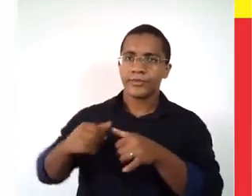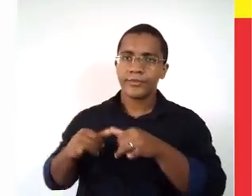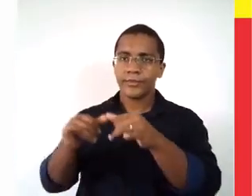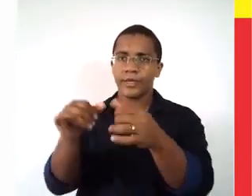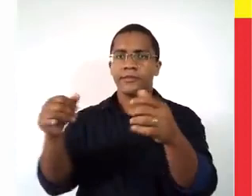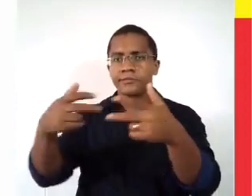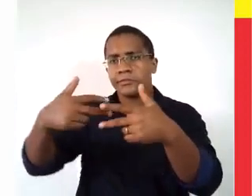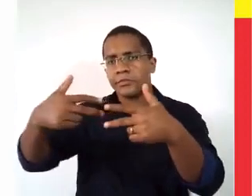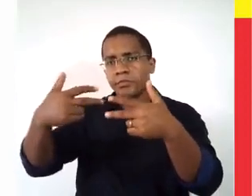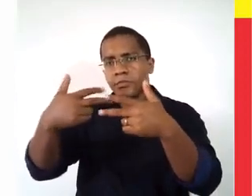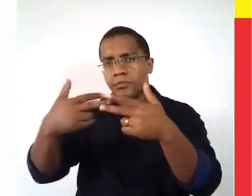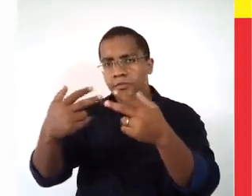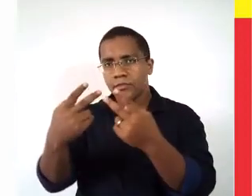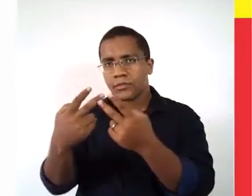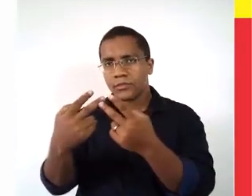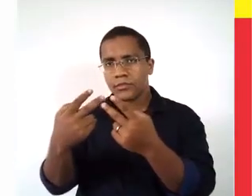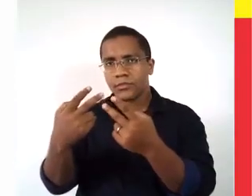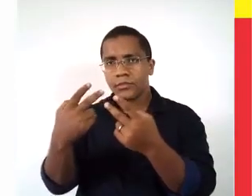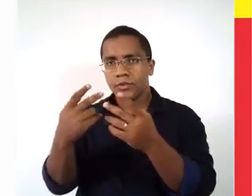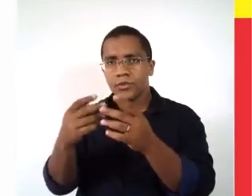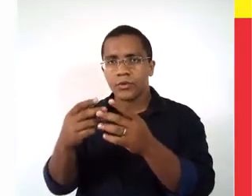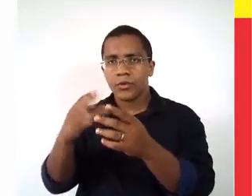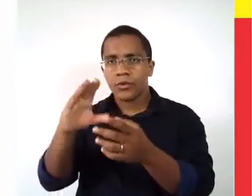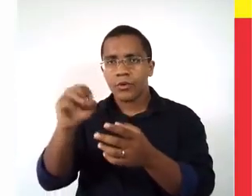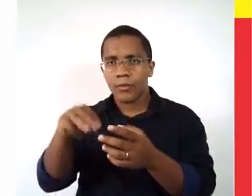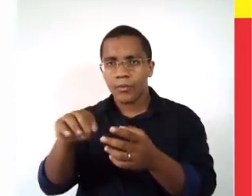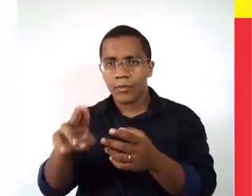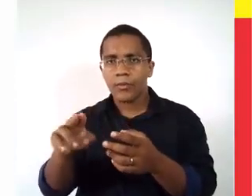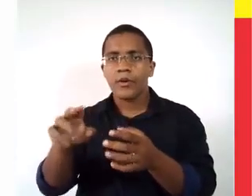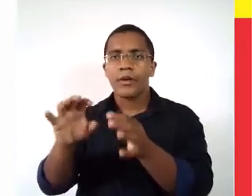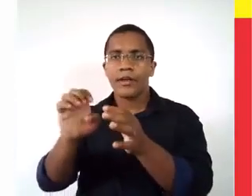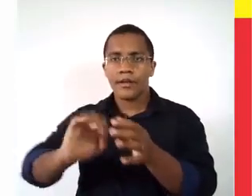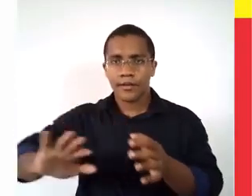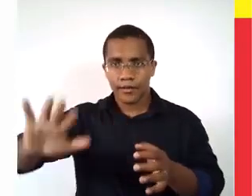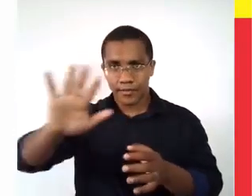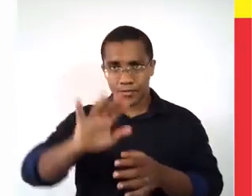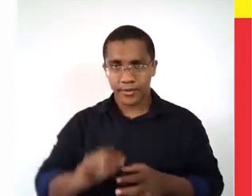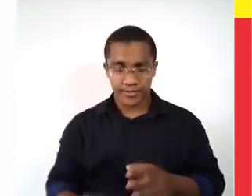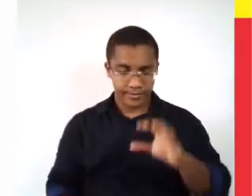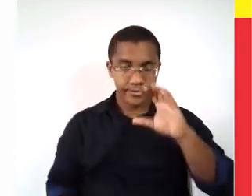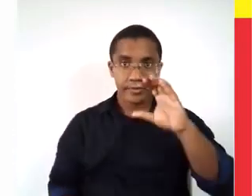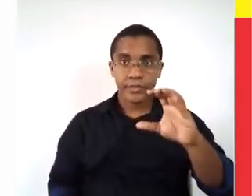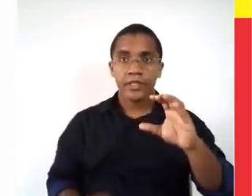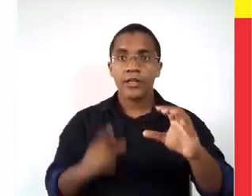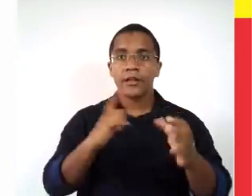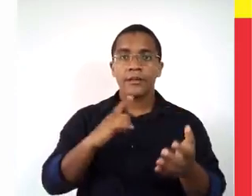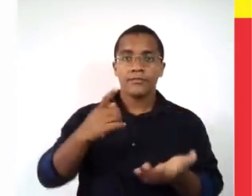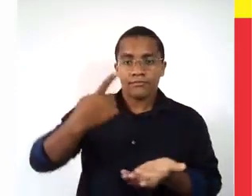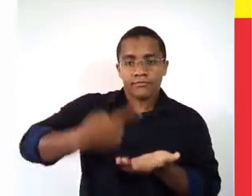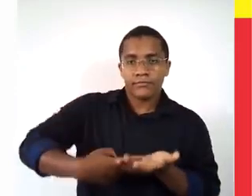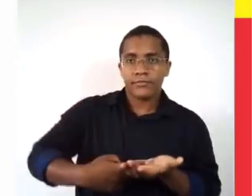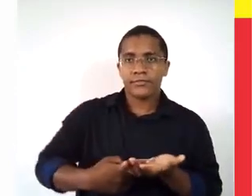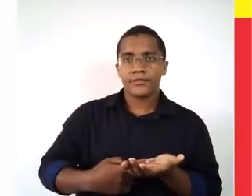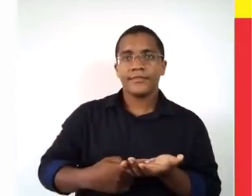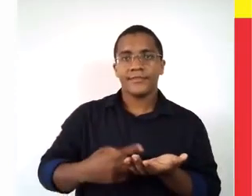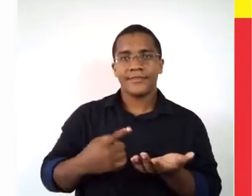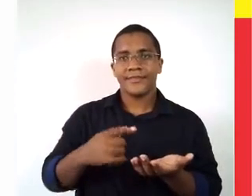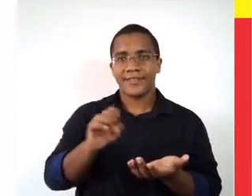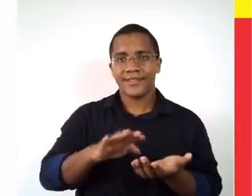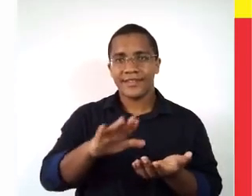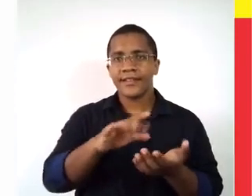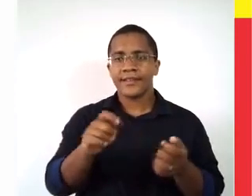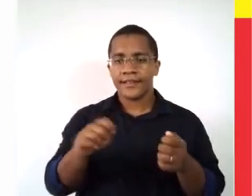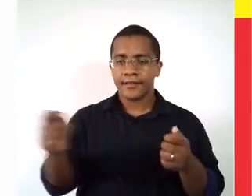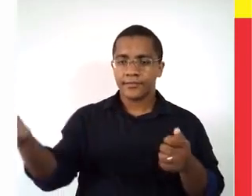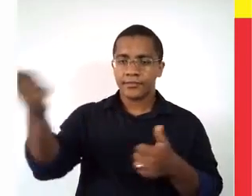C. O Mercado Comum Europeu, criado pelo Tratado de Londres em 1880,